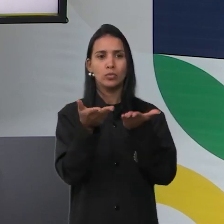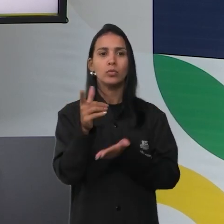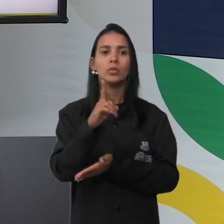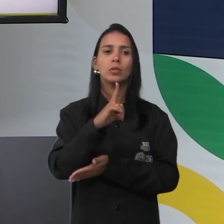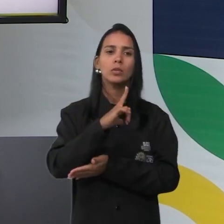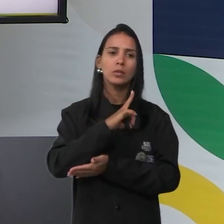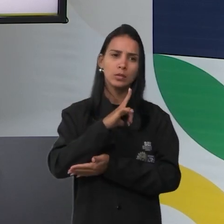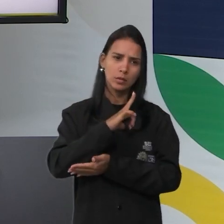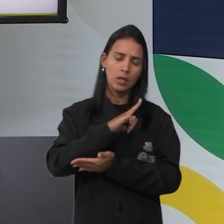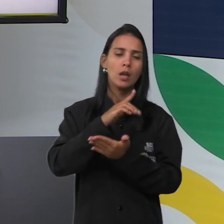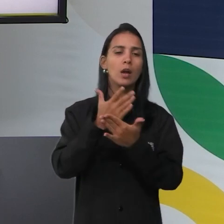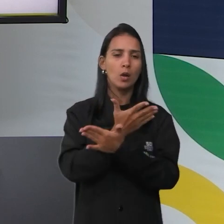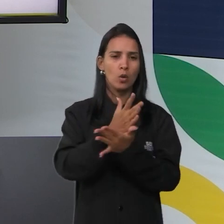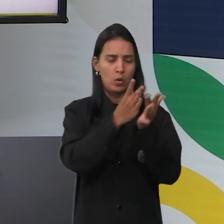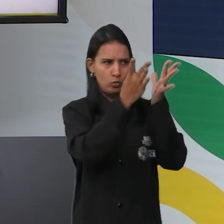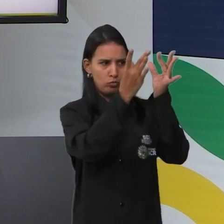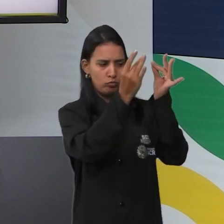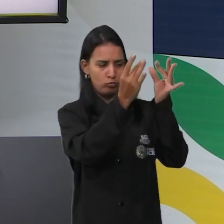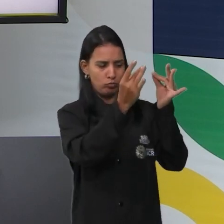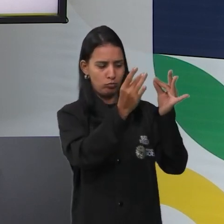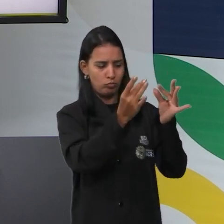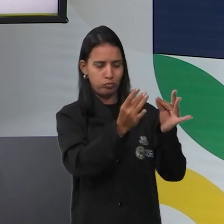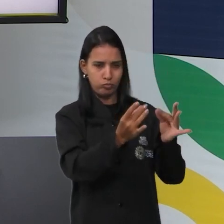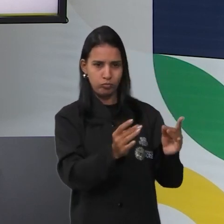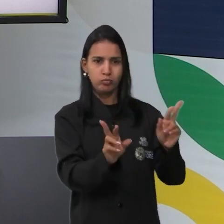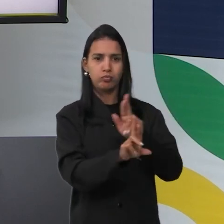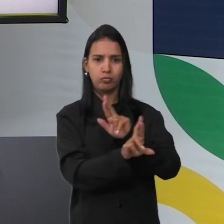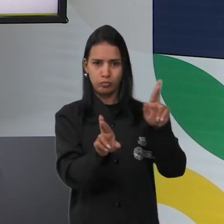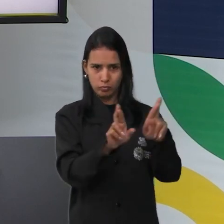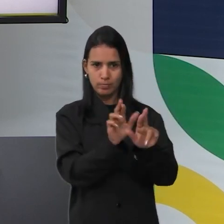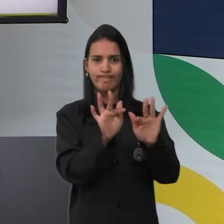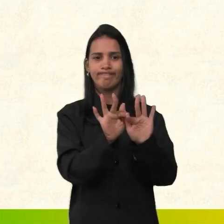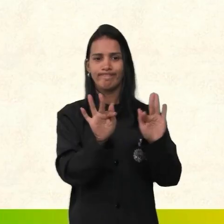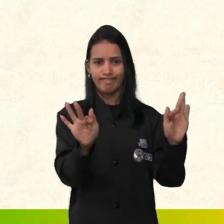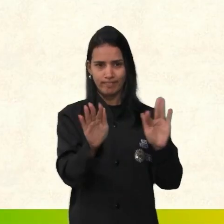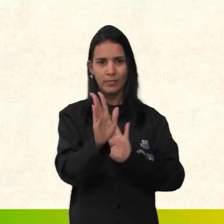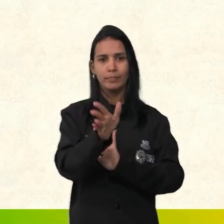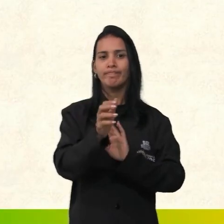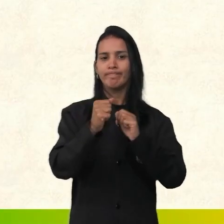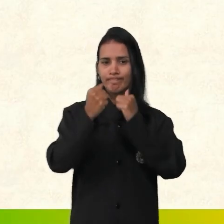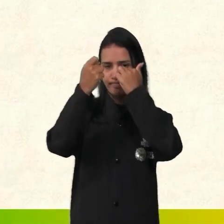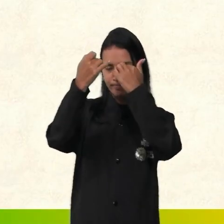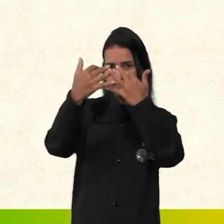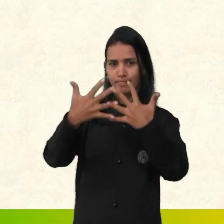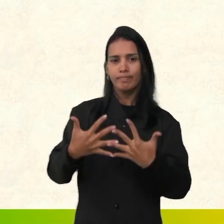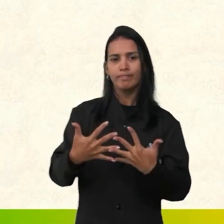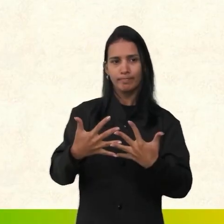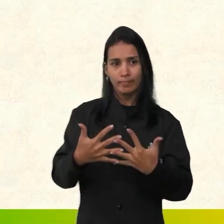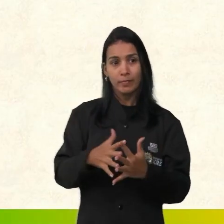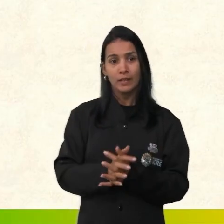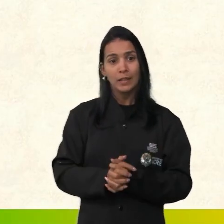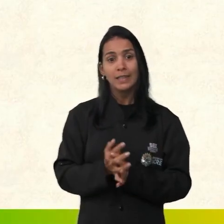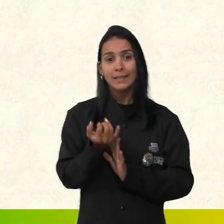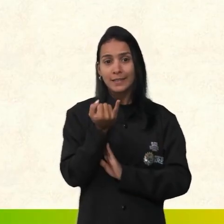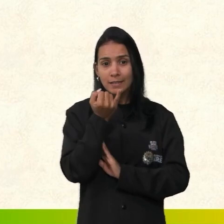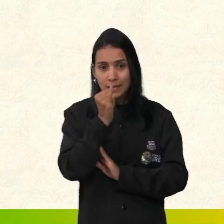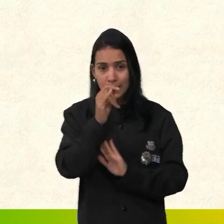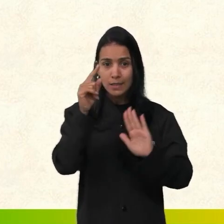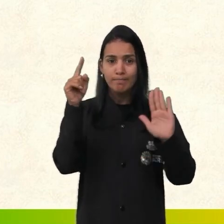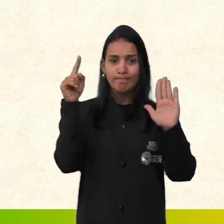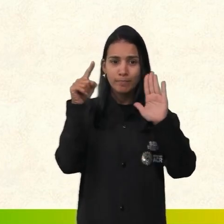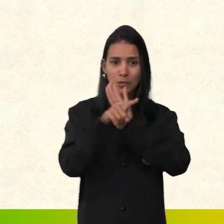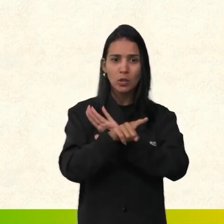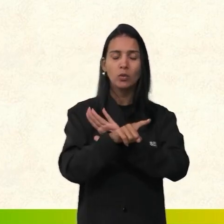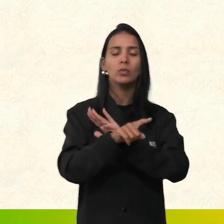algumas especificações em relação às frases, como eu falei para vocês. Aqui, quando vocês forem fazer uma pergunta, nós temos